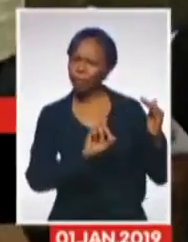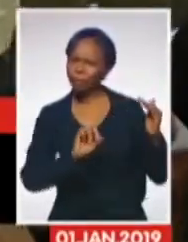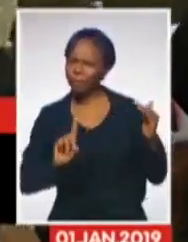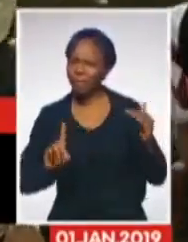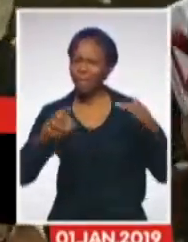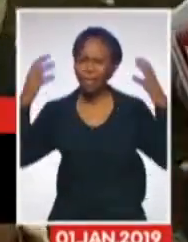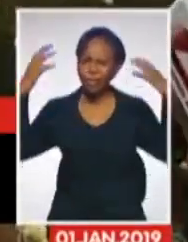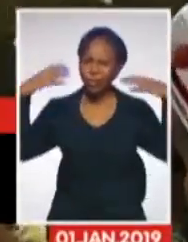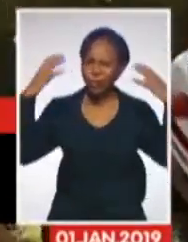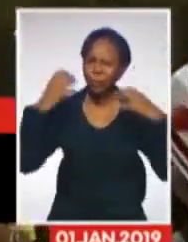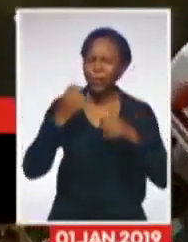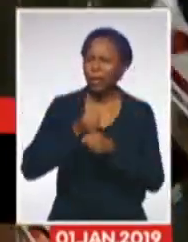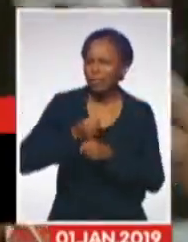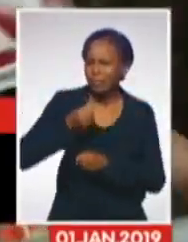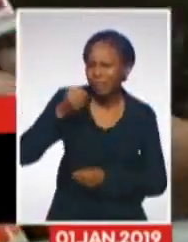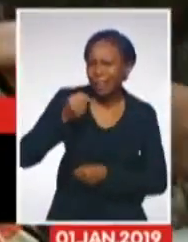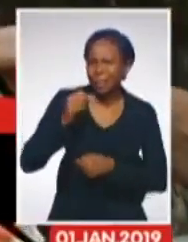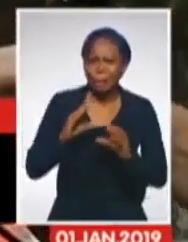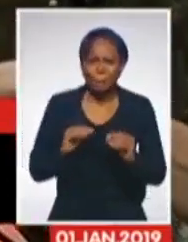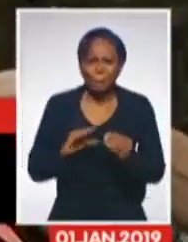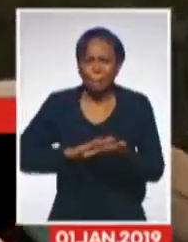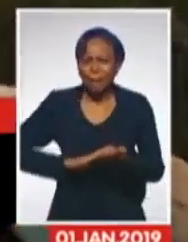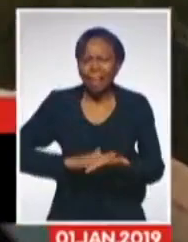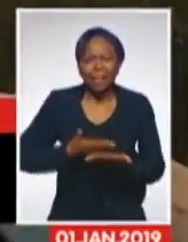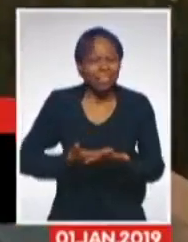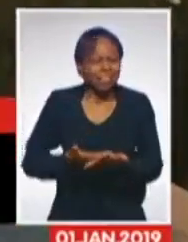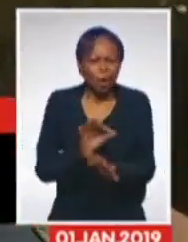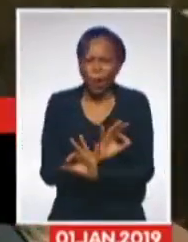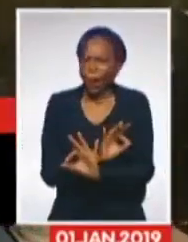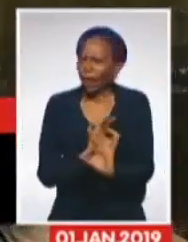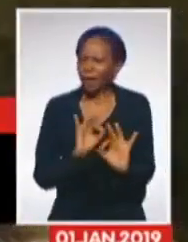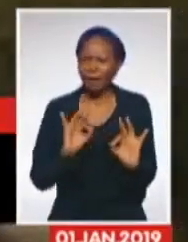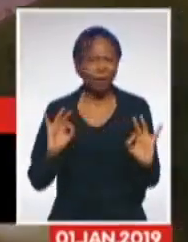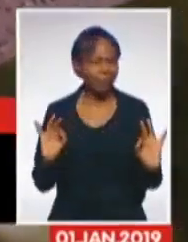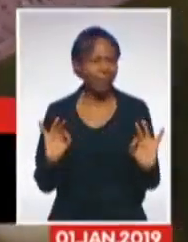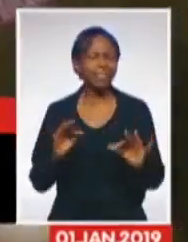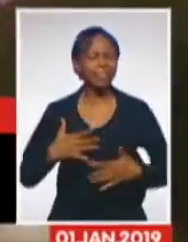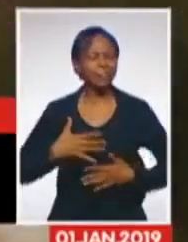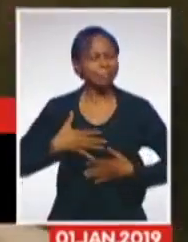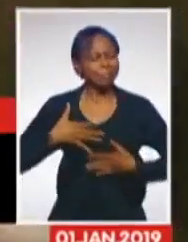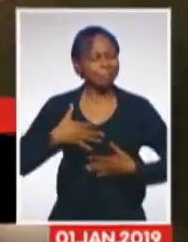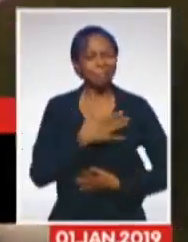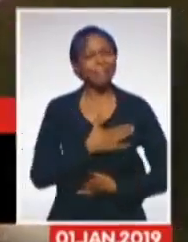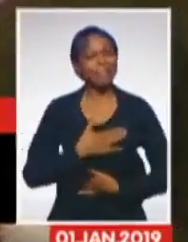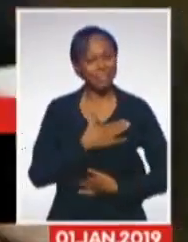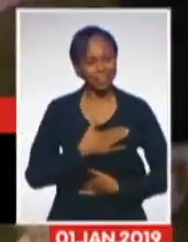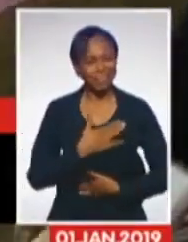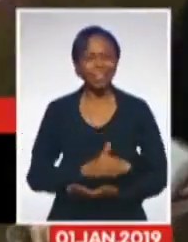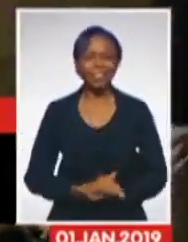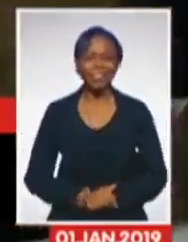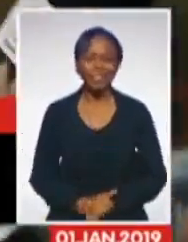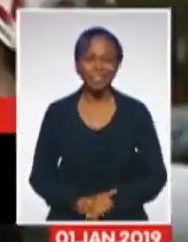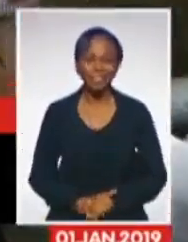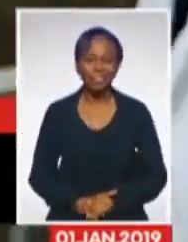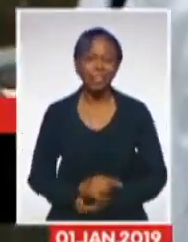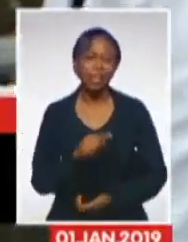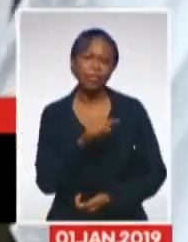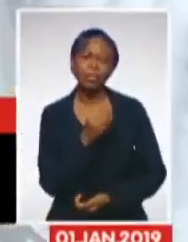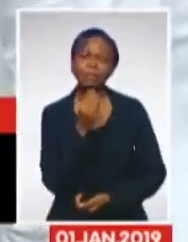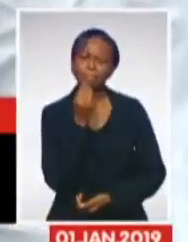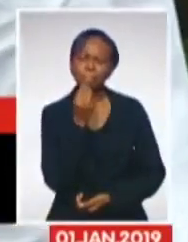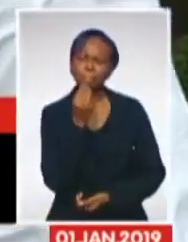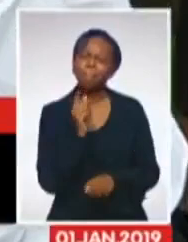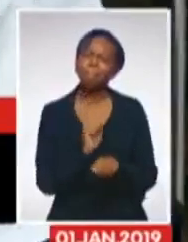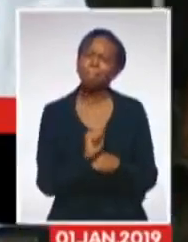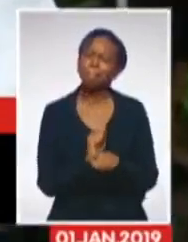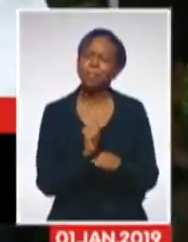toda molhada, com o pé molhado. Tá joia, mas é com orgulho, com prazer. Então, senhora, o que a senhora espera para